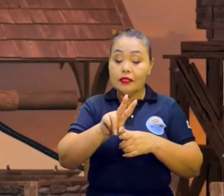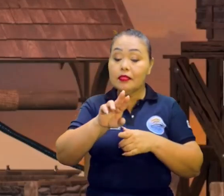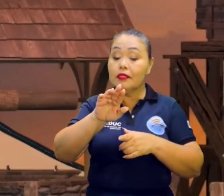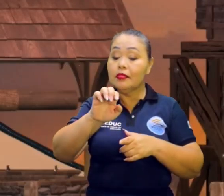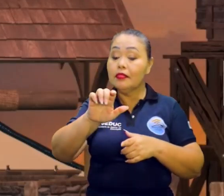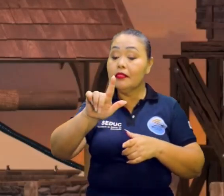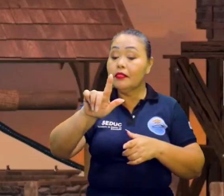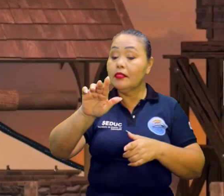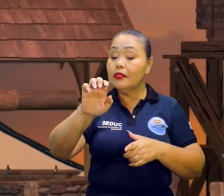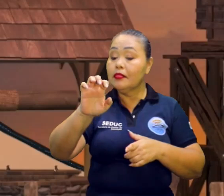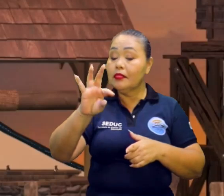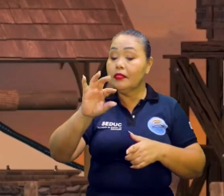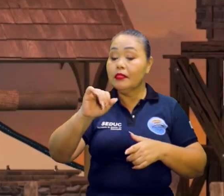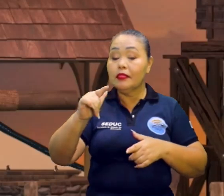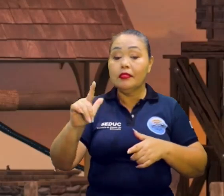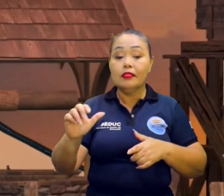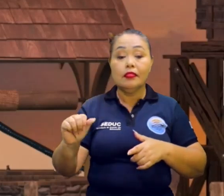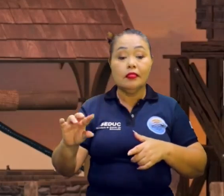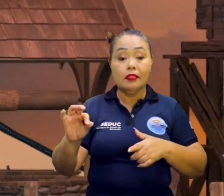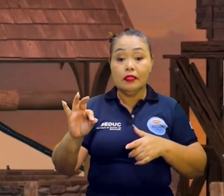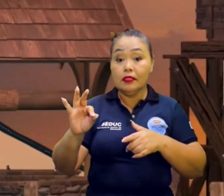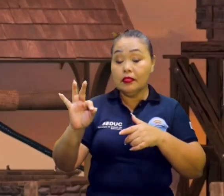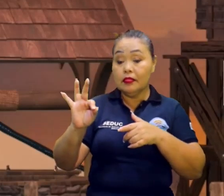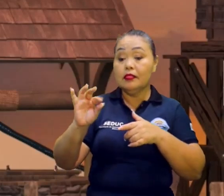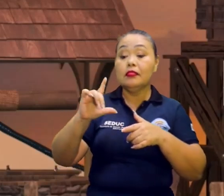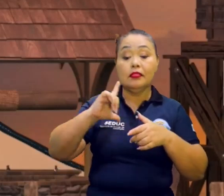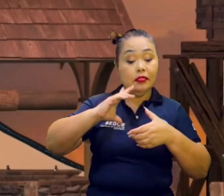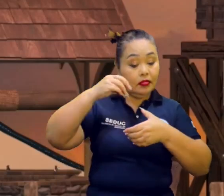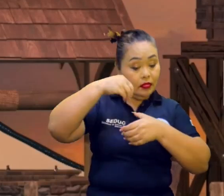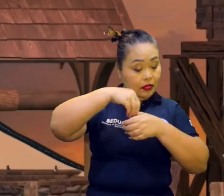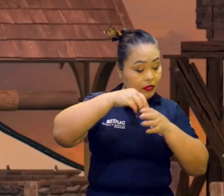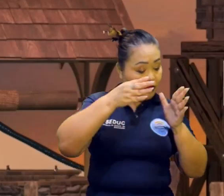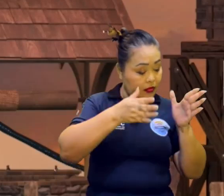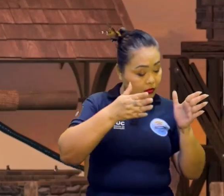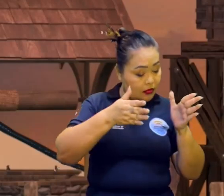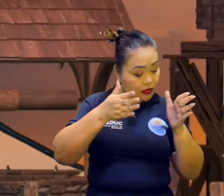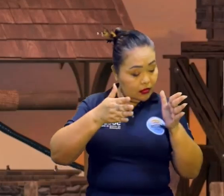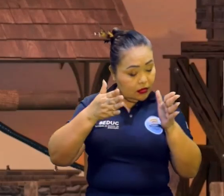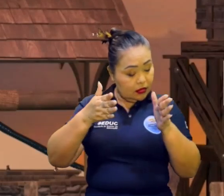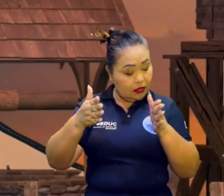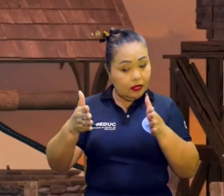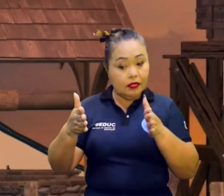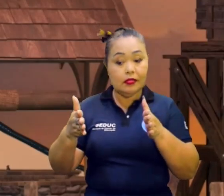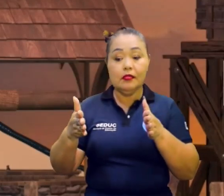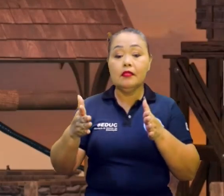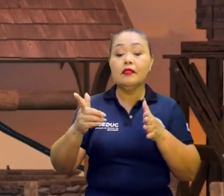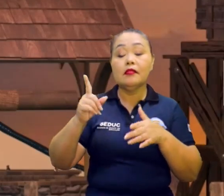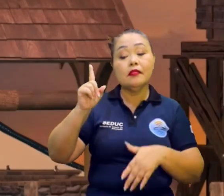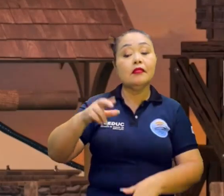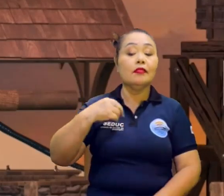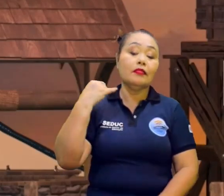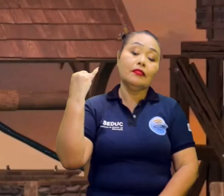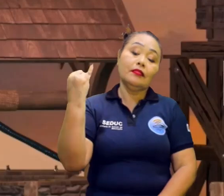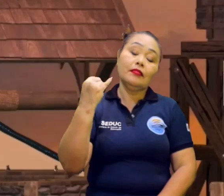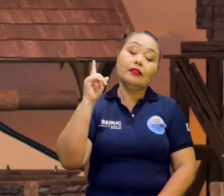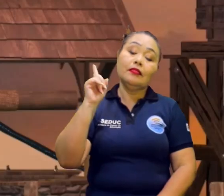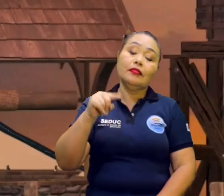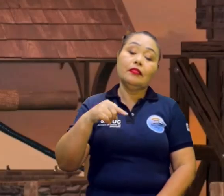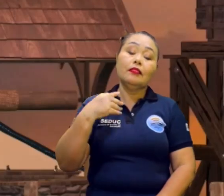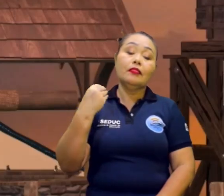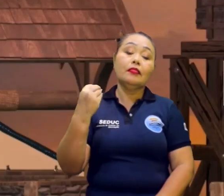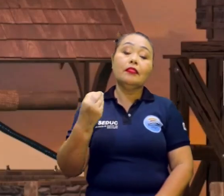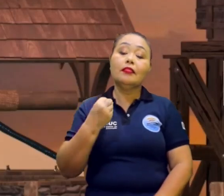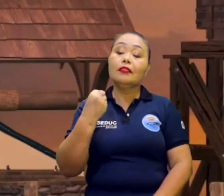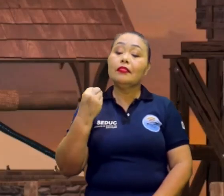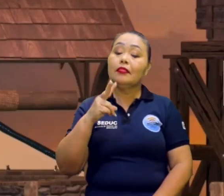dentro dessas etapas, uma questão fundamental é como que ele vai